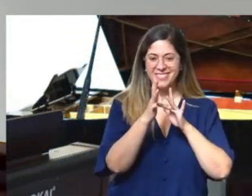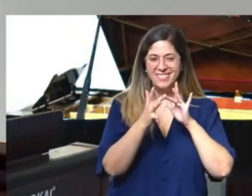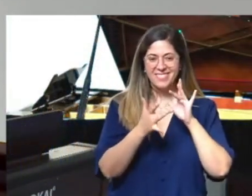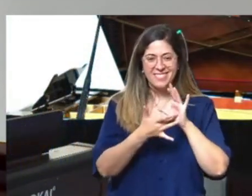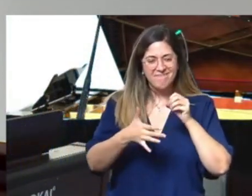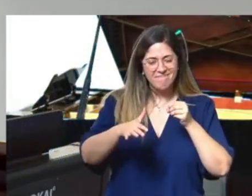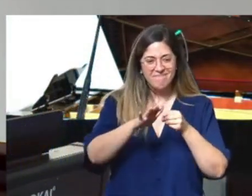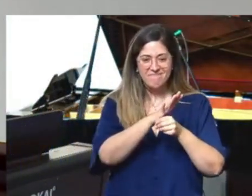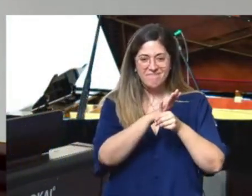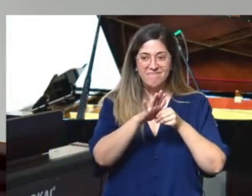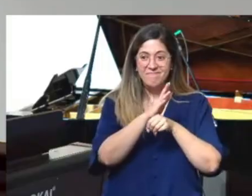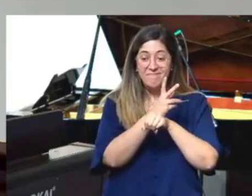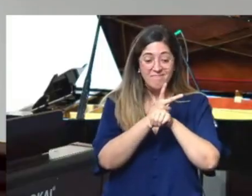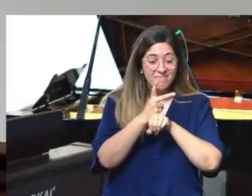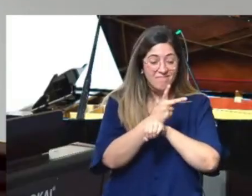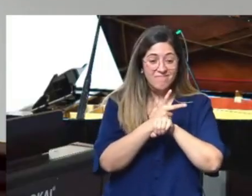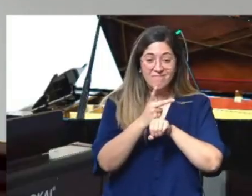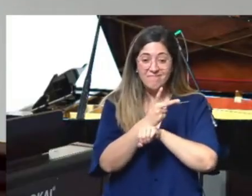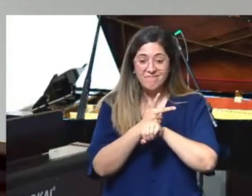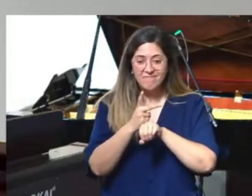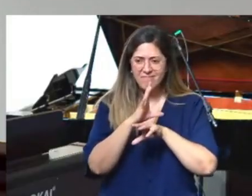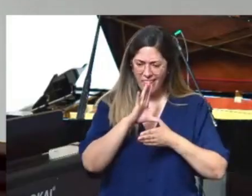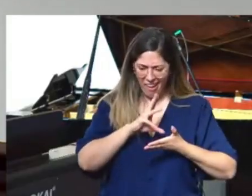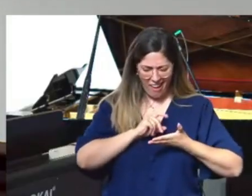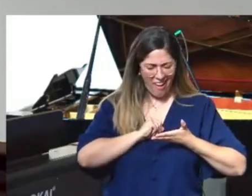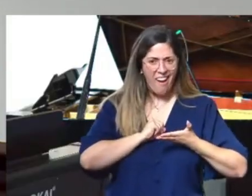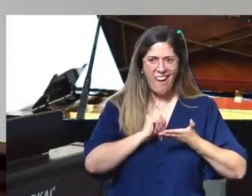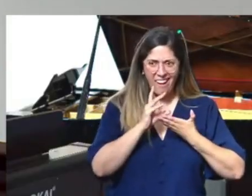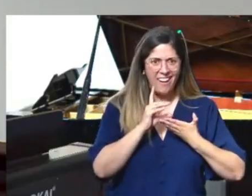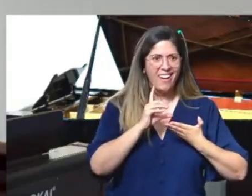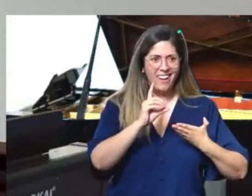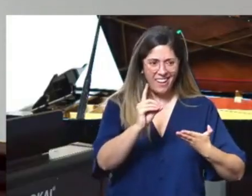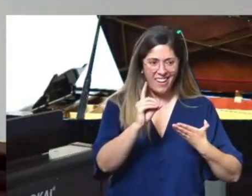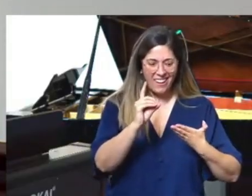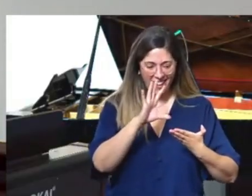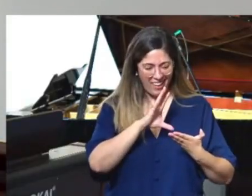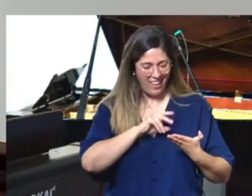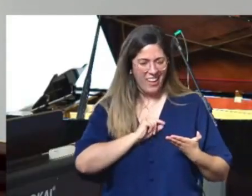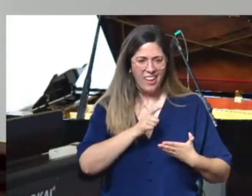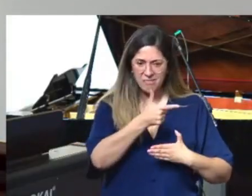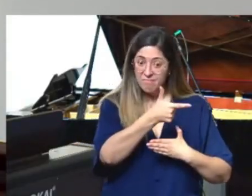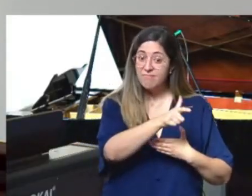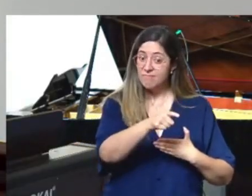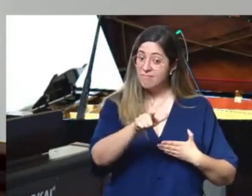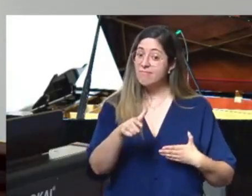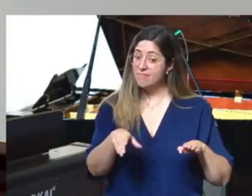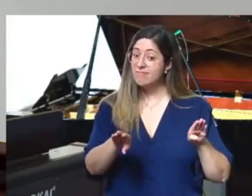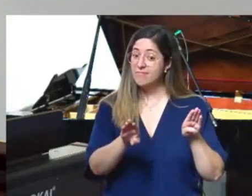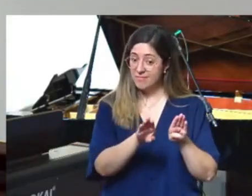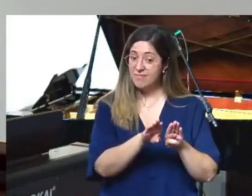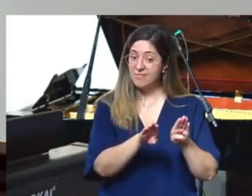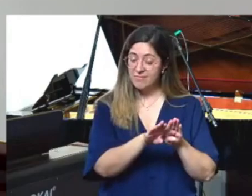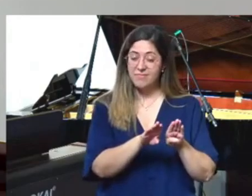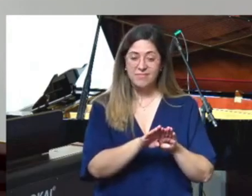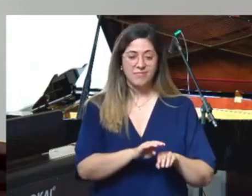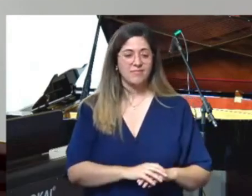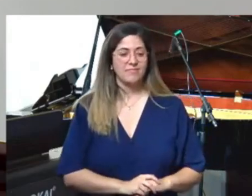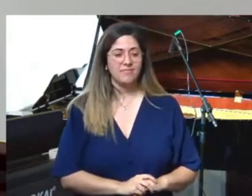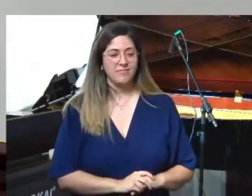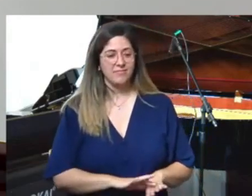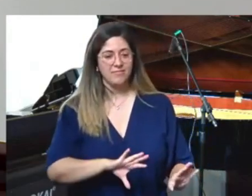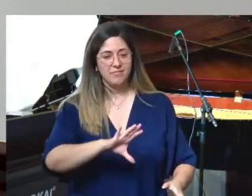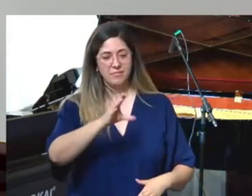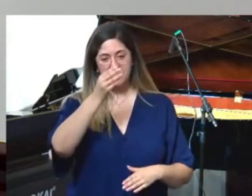Jesus, que busca amar a Deus e amar aos outros. Este é o desenho que